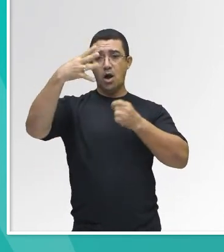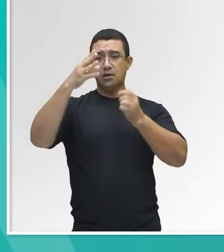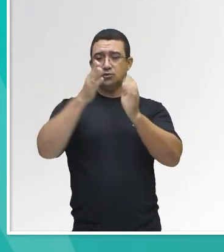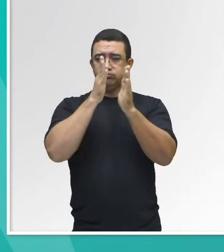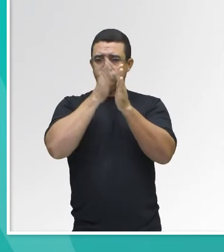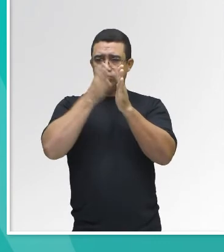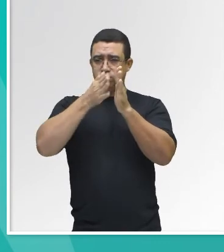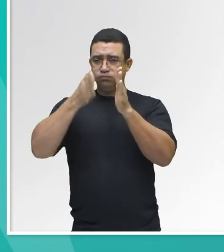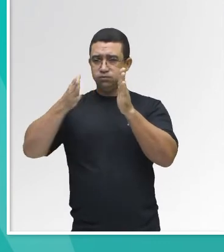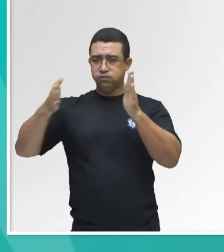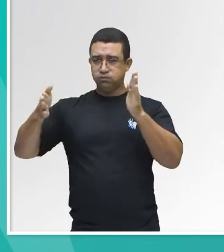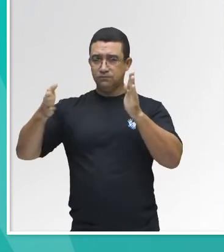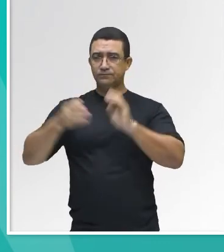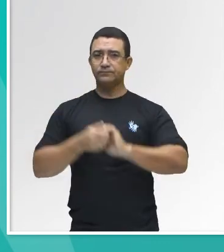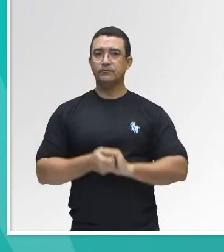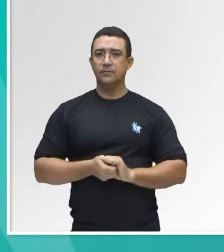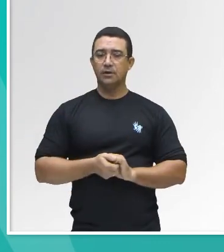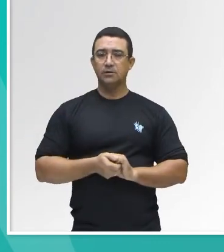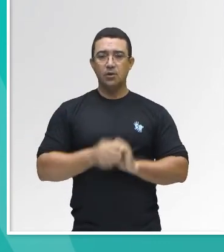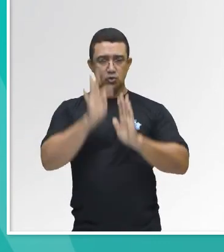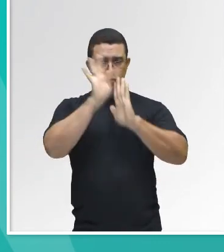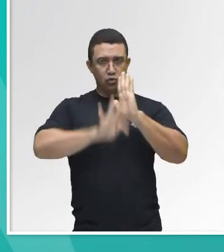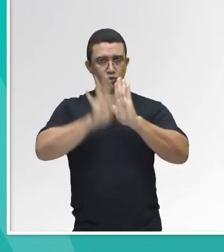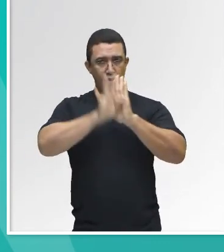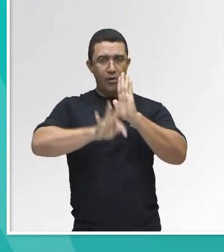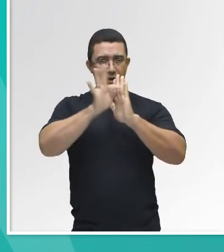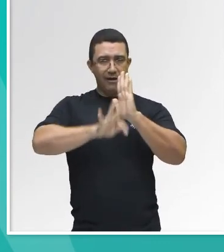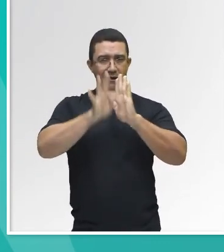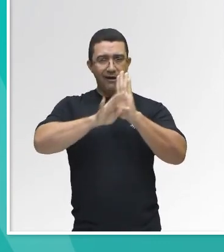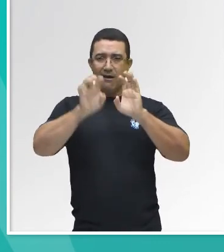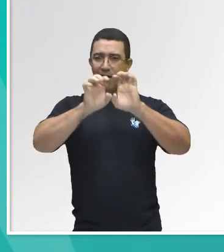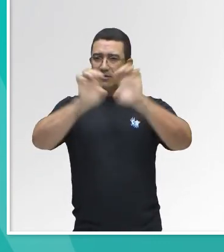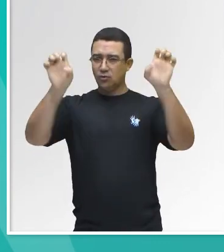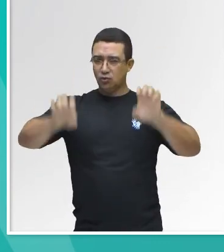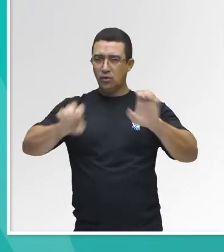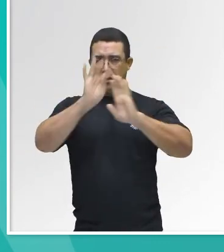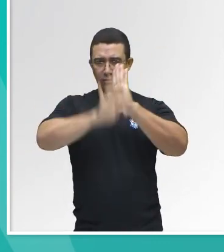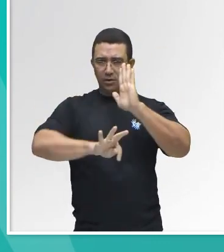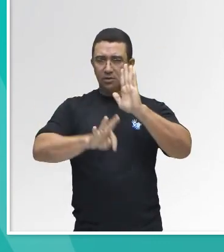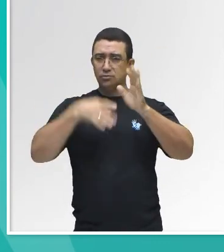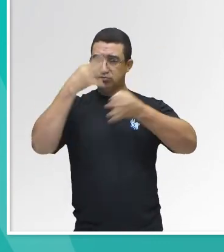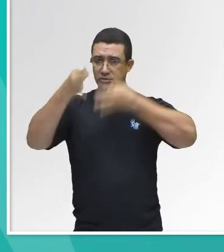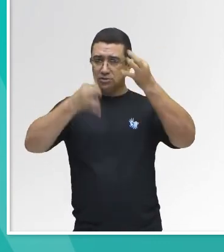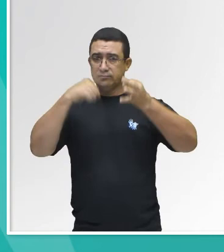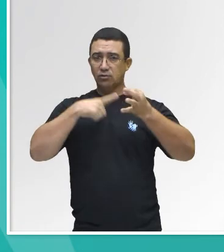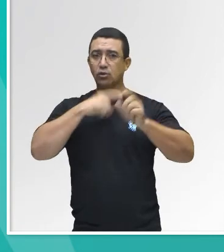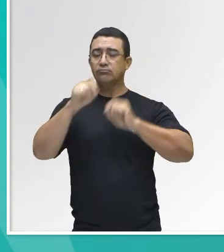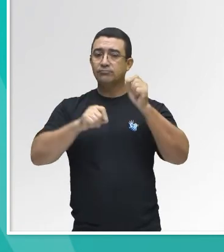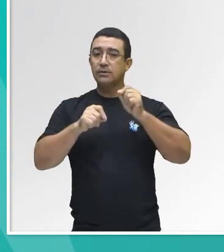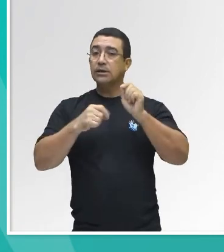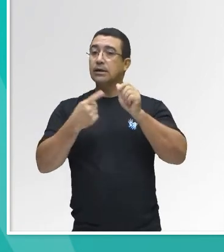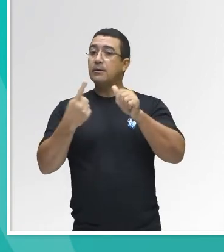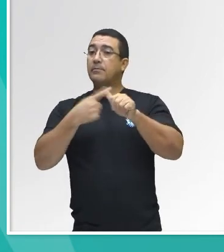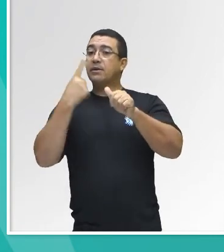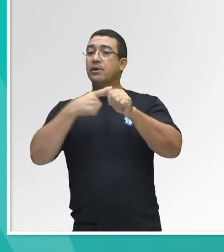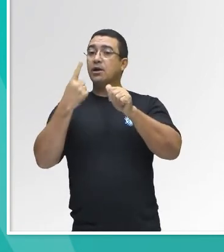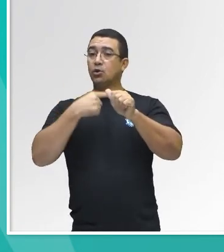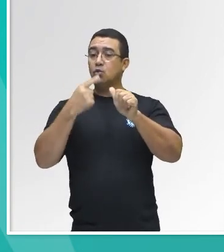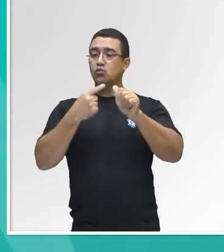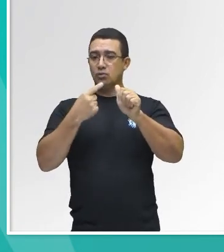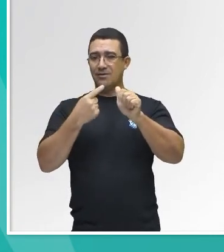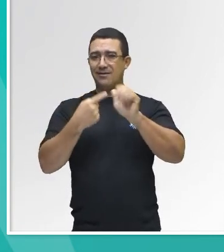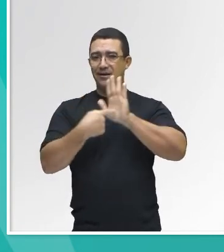a gente já sabe que a estrutura de um texto tem o quê? 4 etapas, que seria a apresentação,